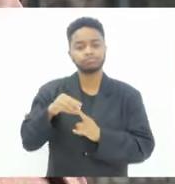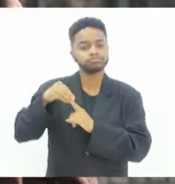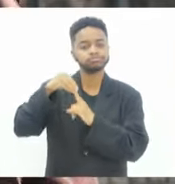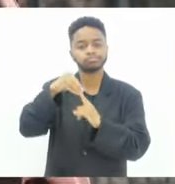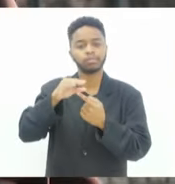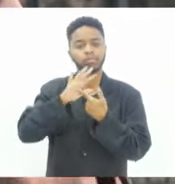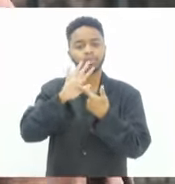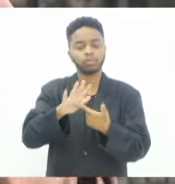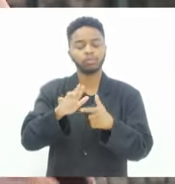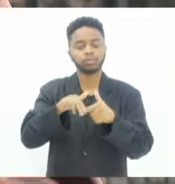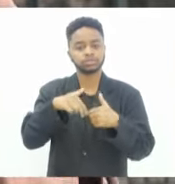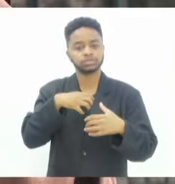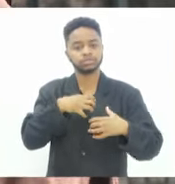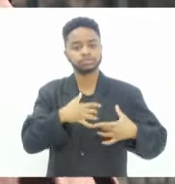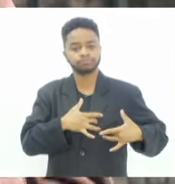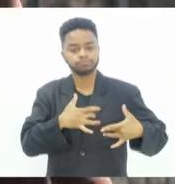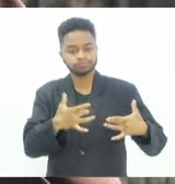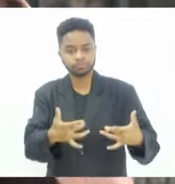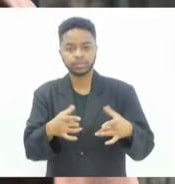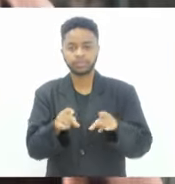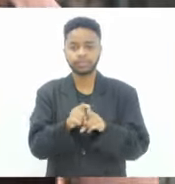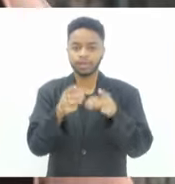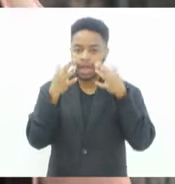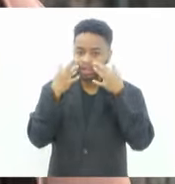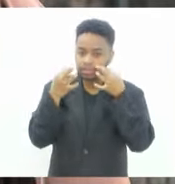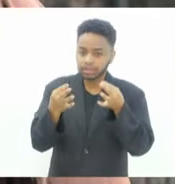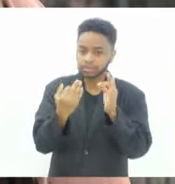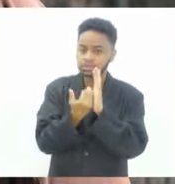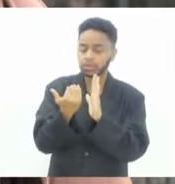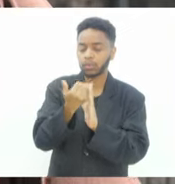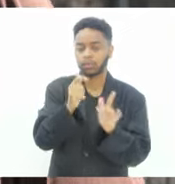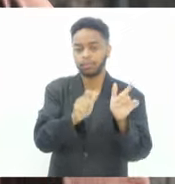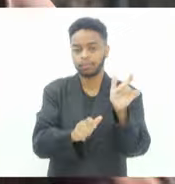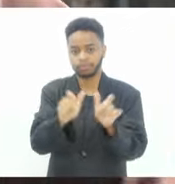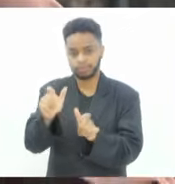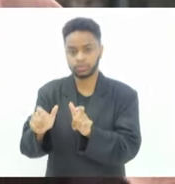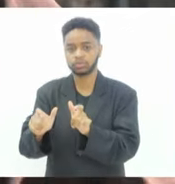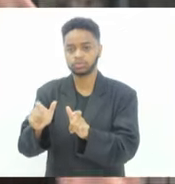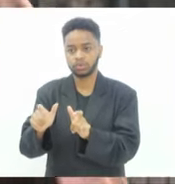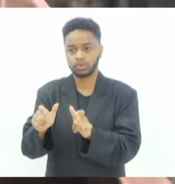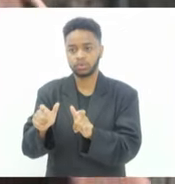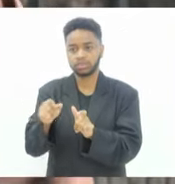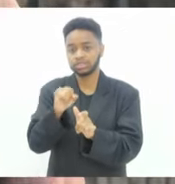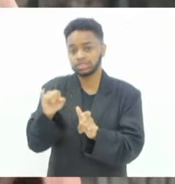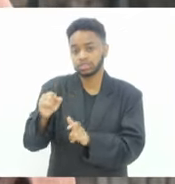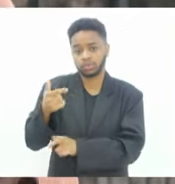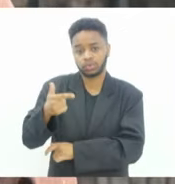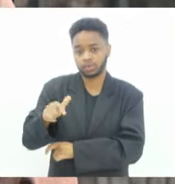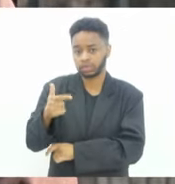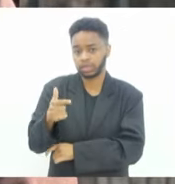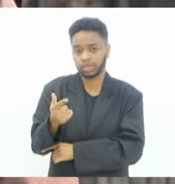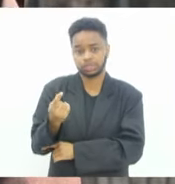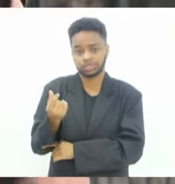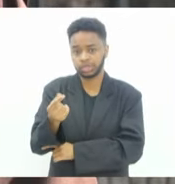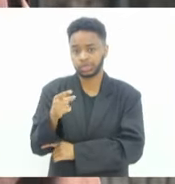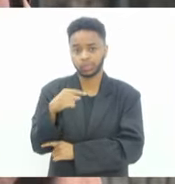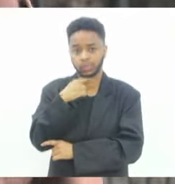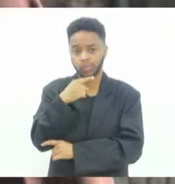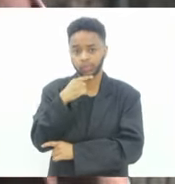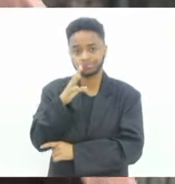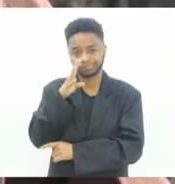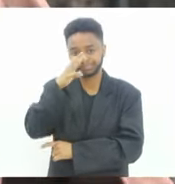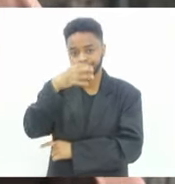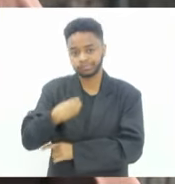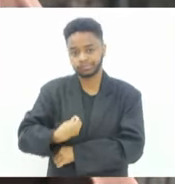essa atenção ativa, devotada aos nossos irmãos que não têm as condições mínimas de sobrevivência. O